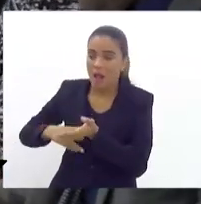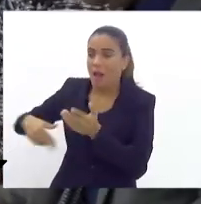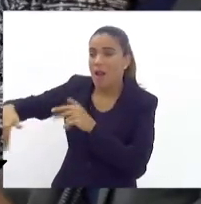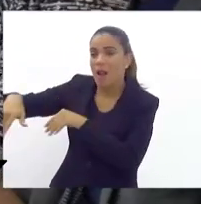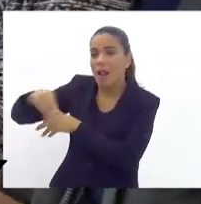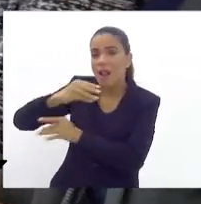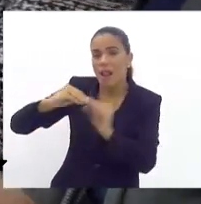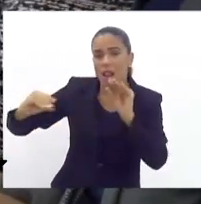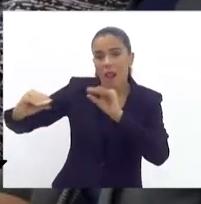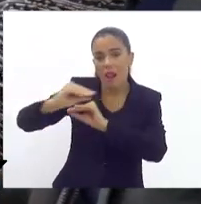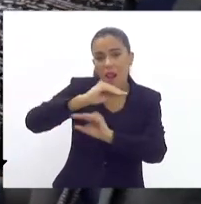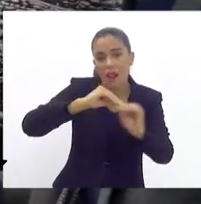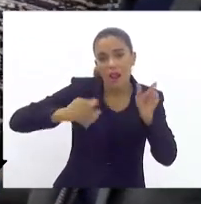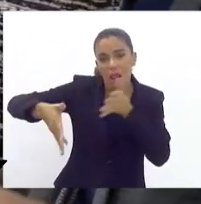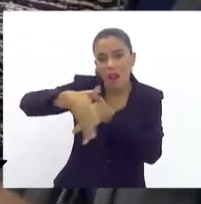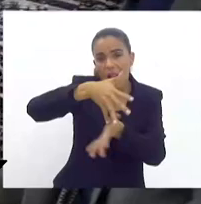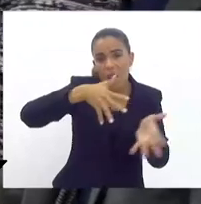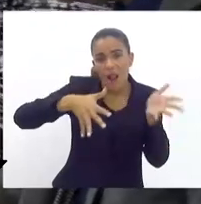povo.